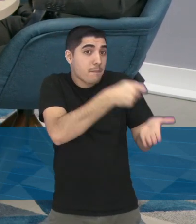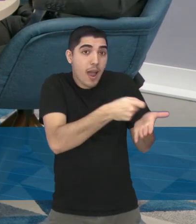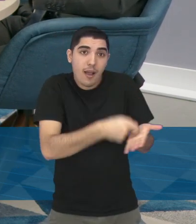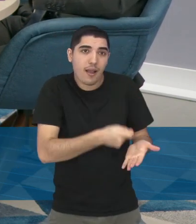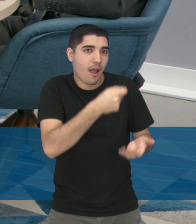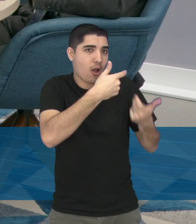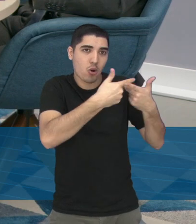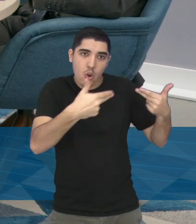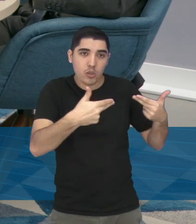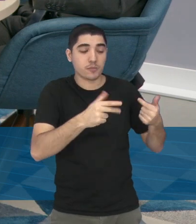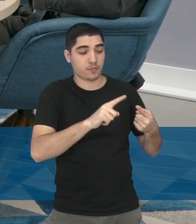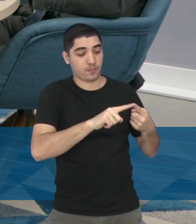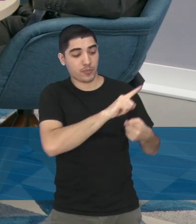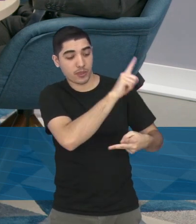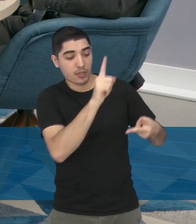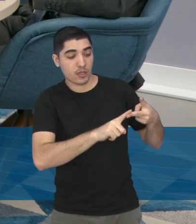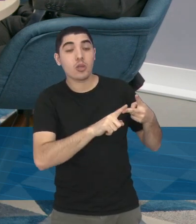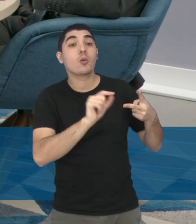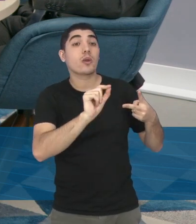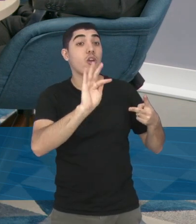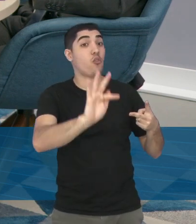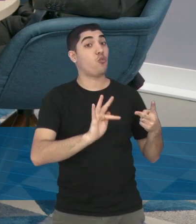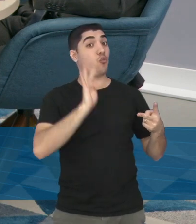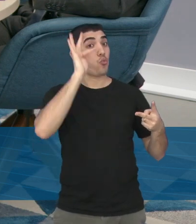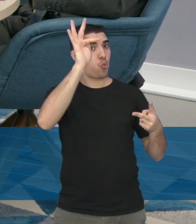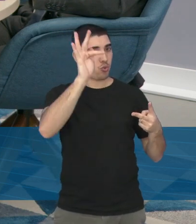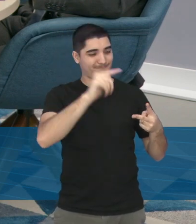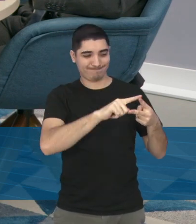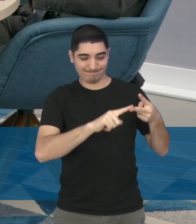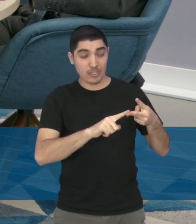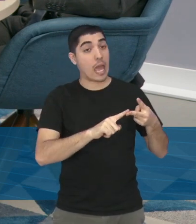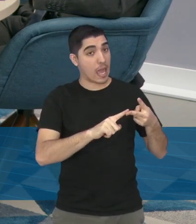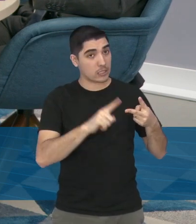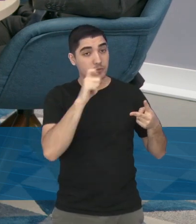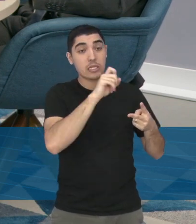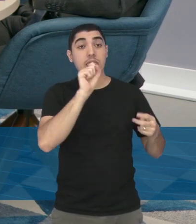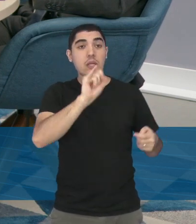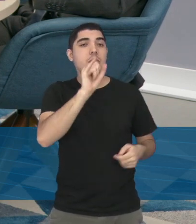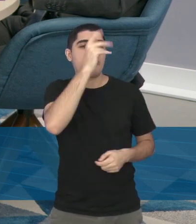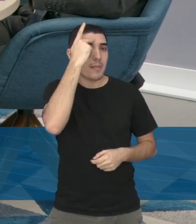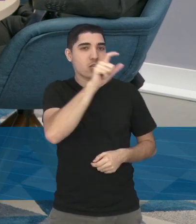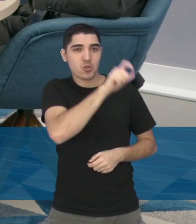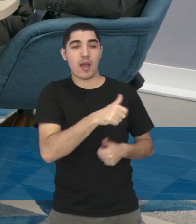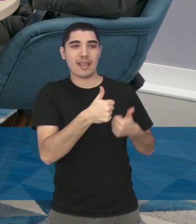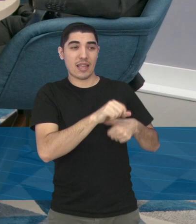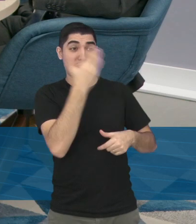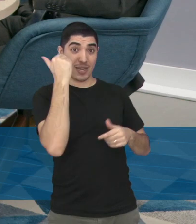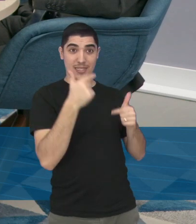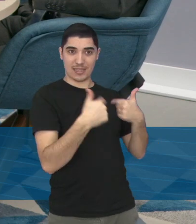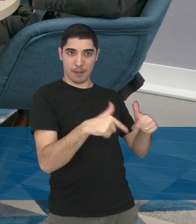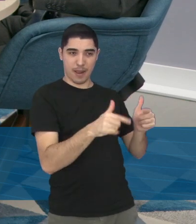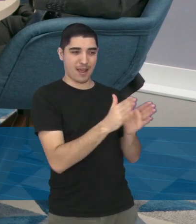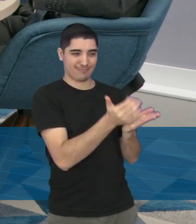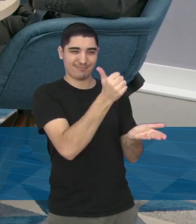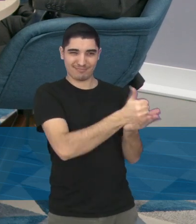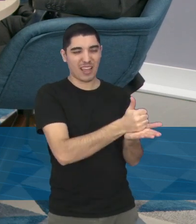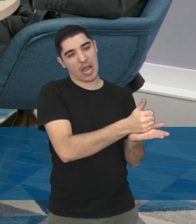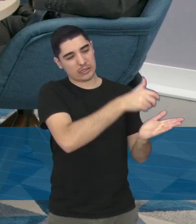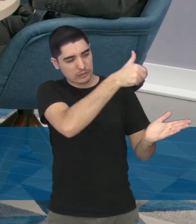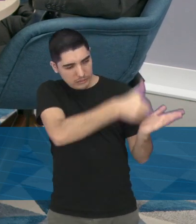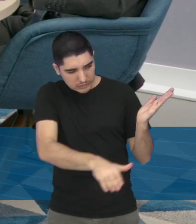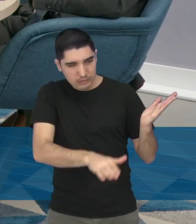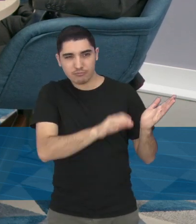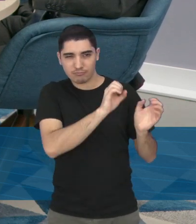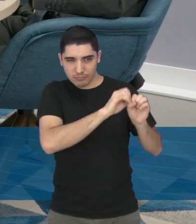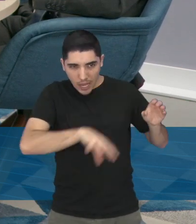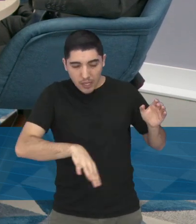conta do dia a dia, e outra é o futuro. E aí, quando ele começa a pagar como MEI, ele saiu lá da CLT, ele está agora como um autônomo,